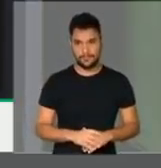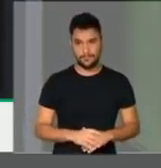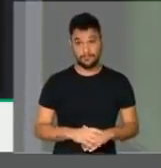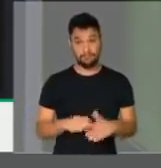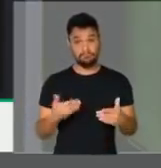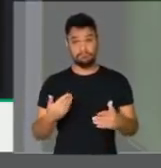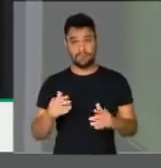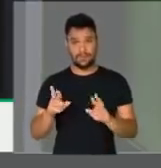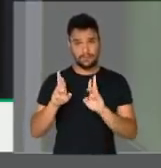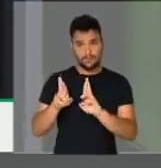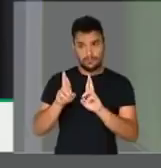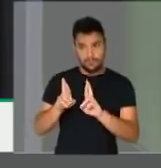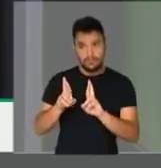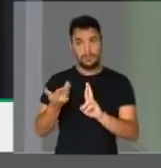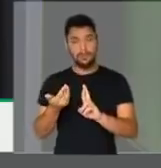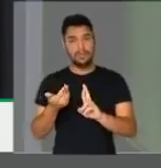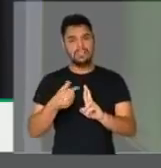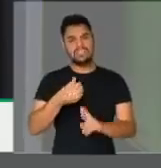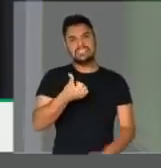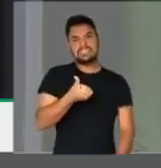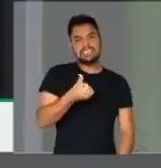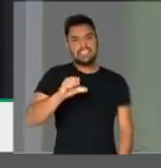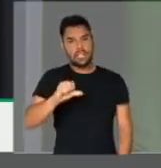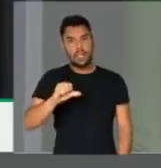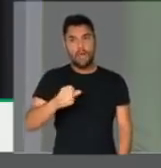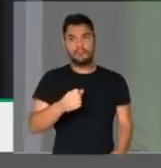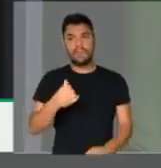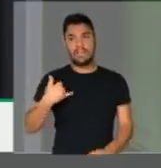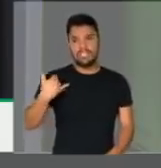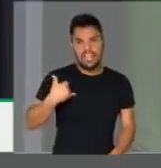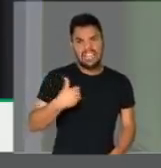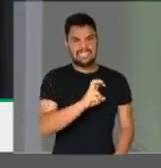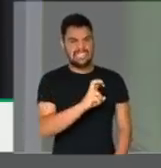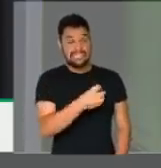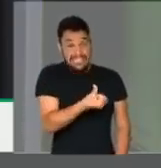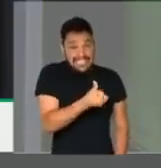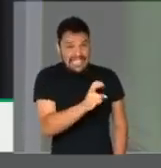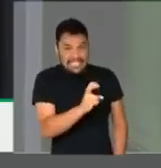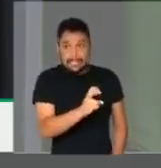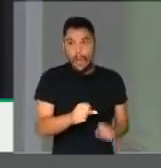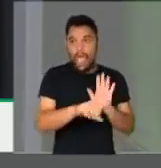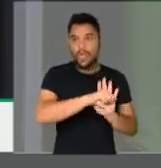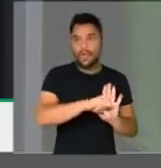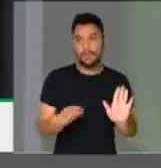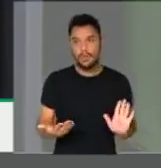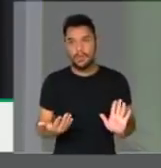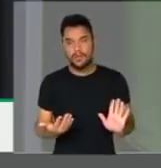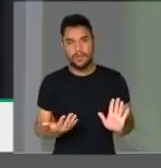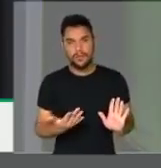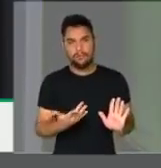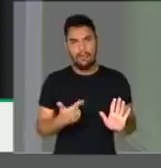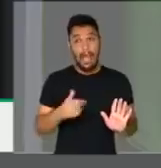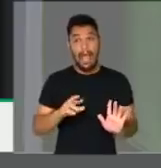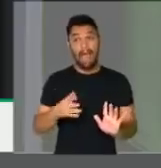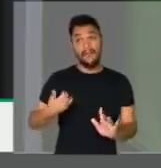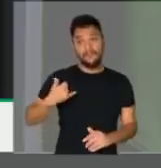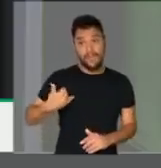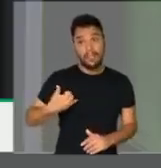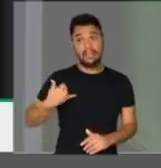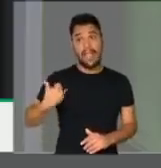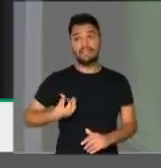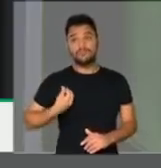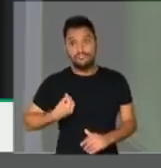Tá? A expectativa de vida lá, 69 anos. Botar 65 é um crime. Simplesmente é um crime. A expectativa de